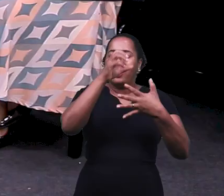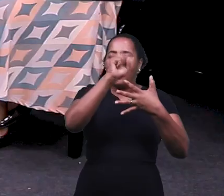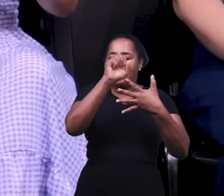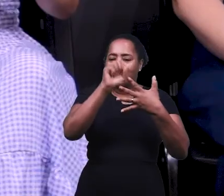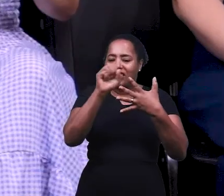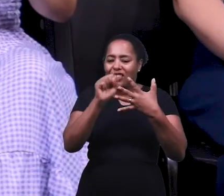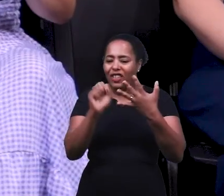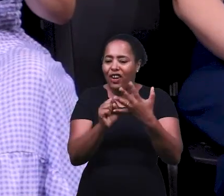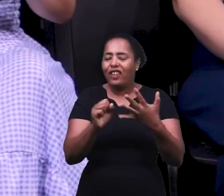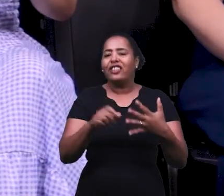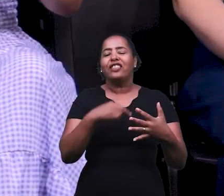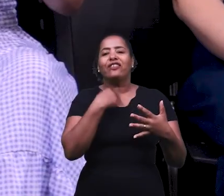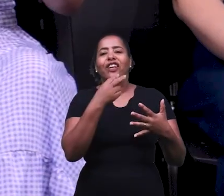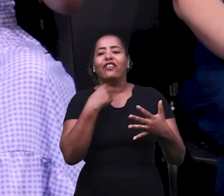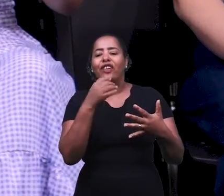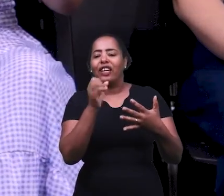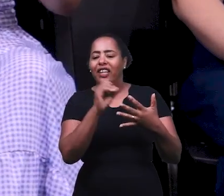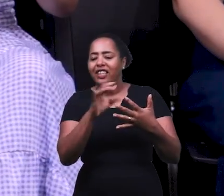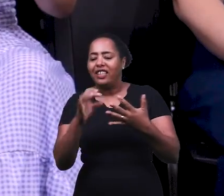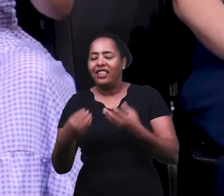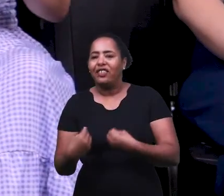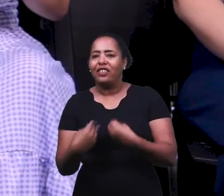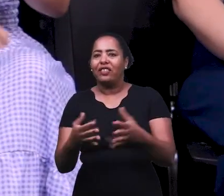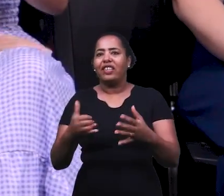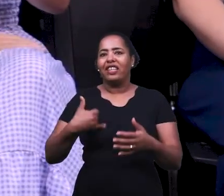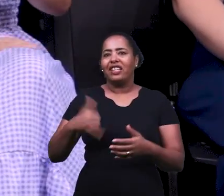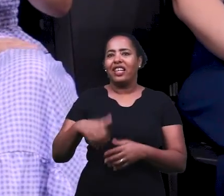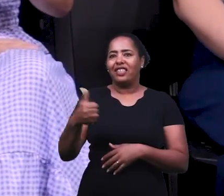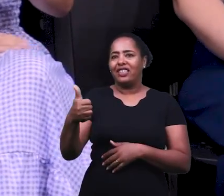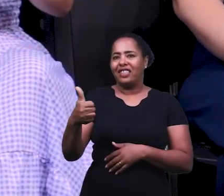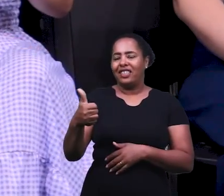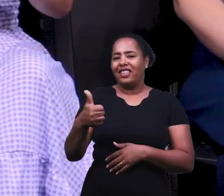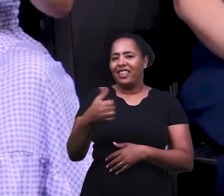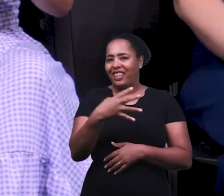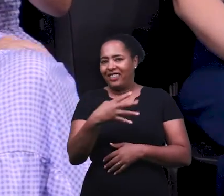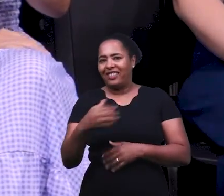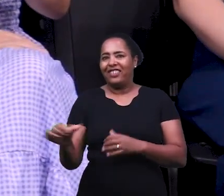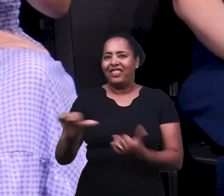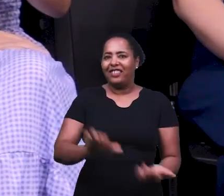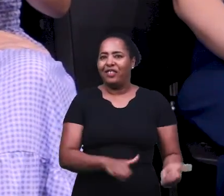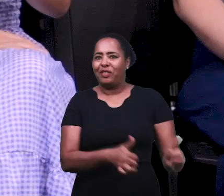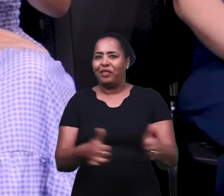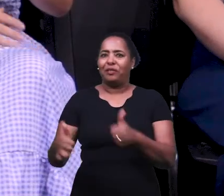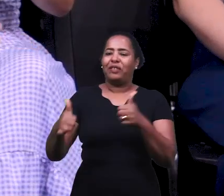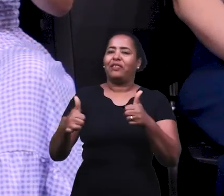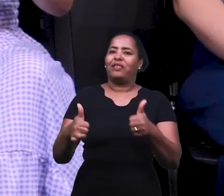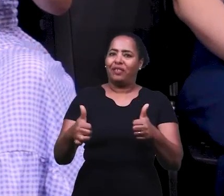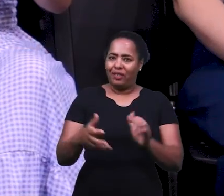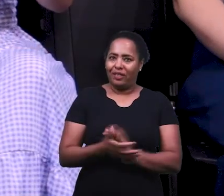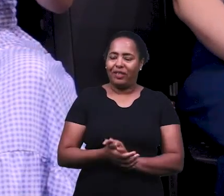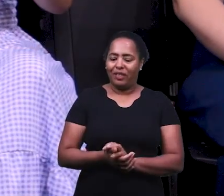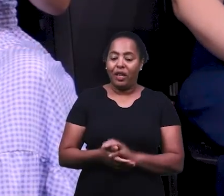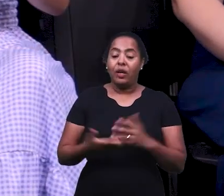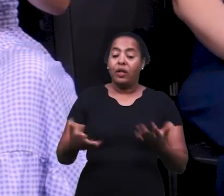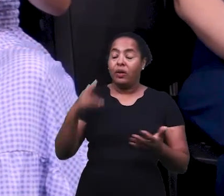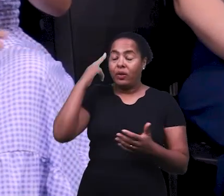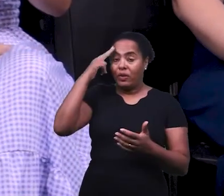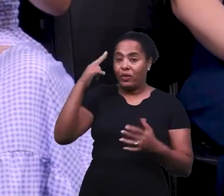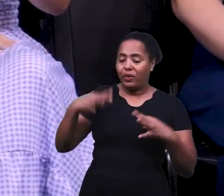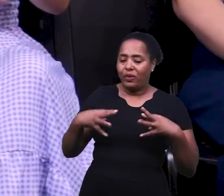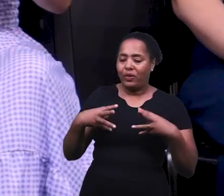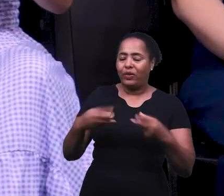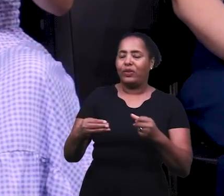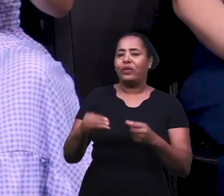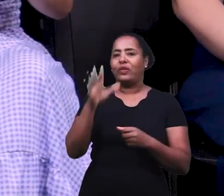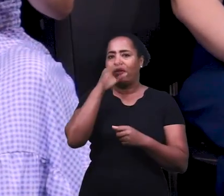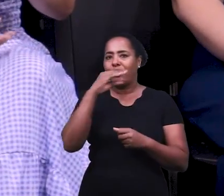grupo, passava as notinhas de voz por voz. E com 14 anos eu me batizei, era igual a Juliana falou, né?